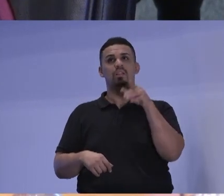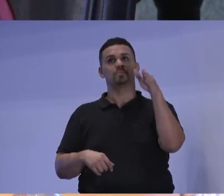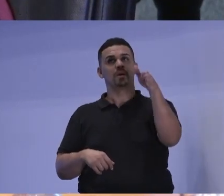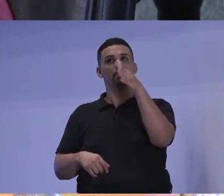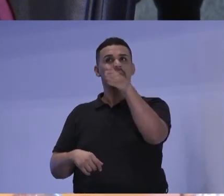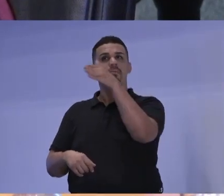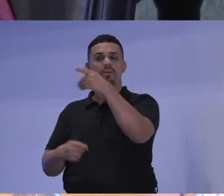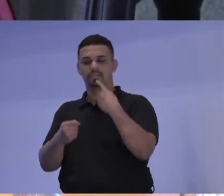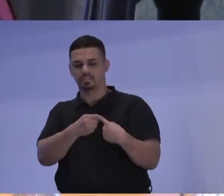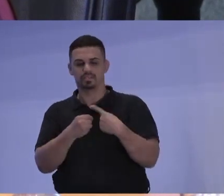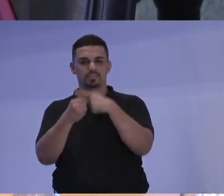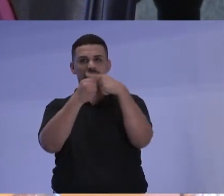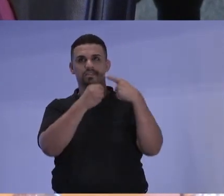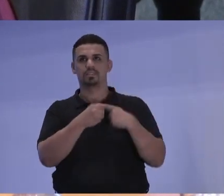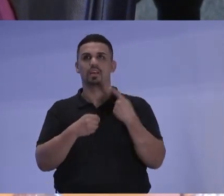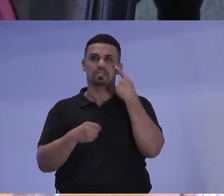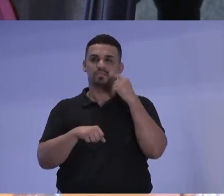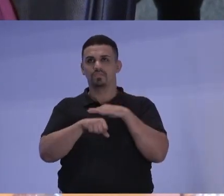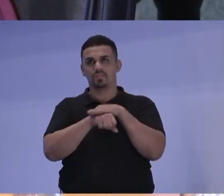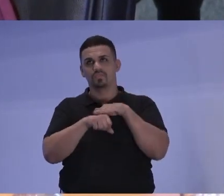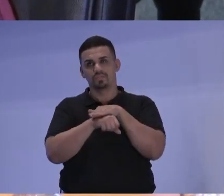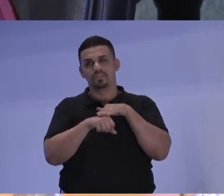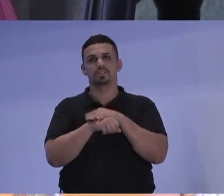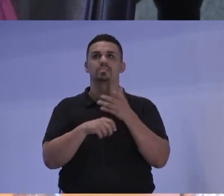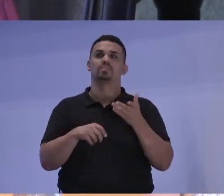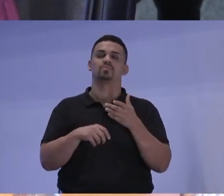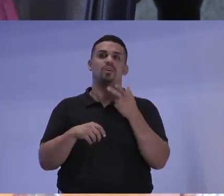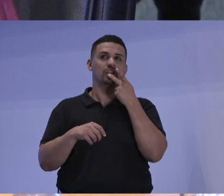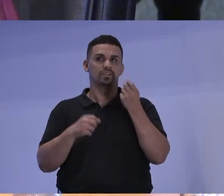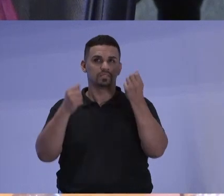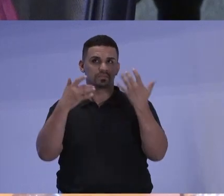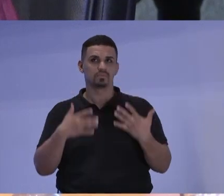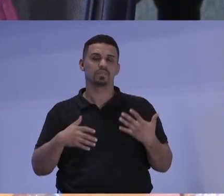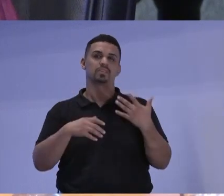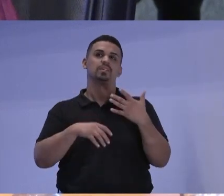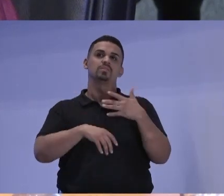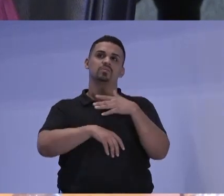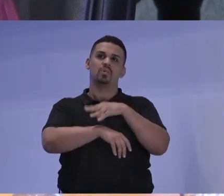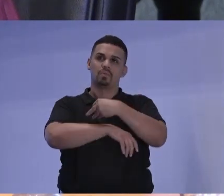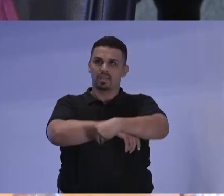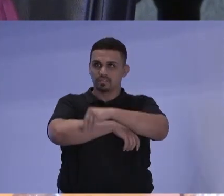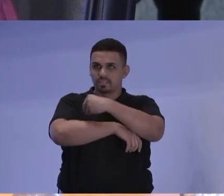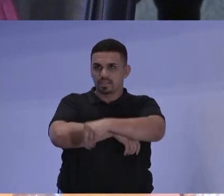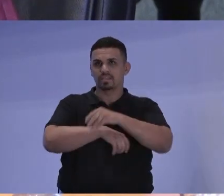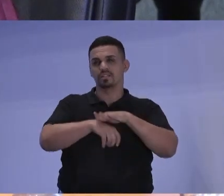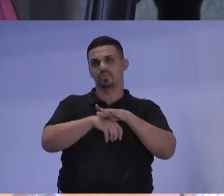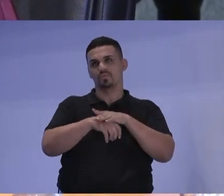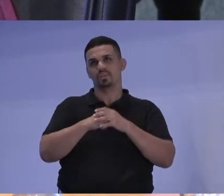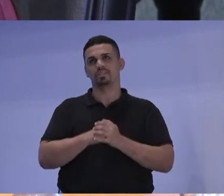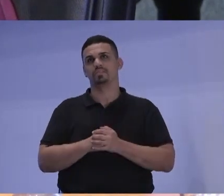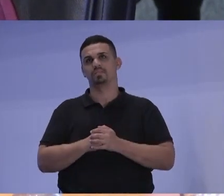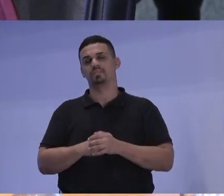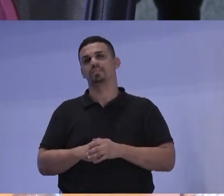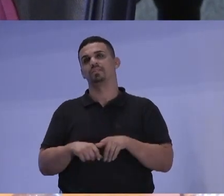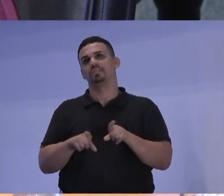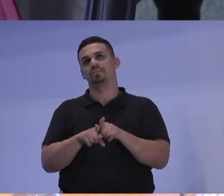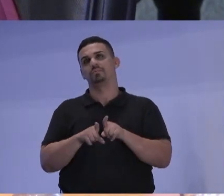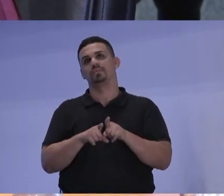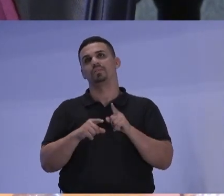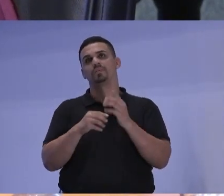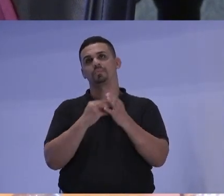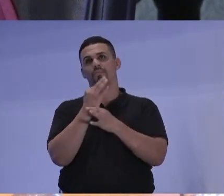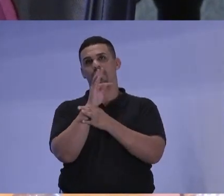com a gente, fala sobre as reações rancênicas. Tem o Silvio do CEDIM, que eu acredito que não tenha podido estar aqui hoje também, um fisioterapeuta